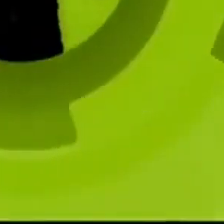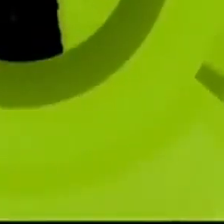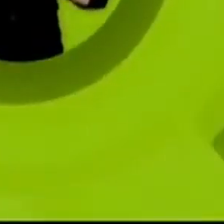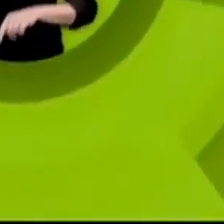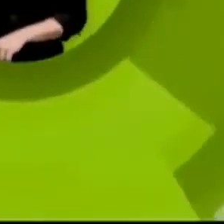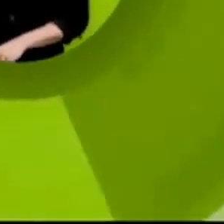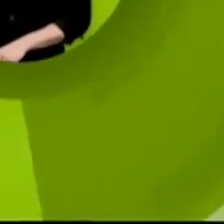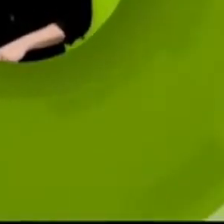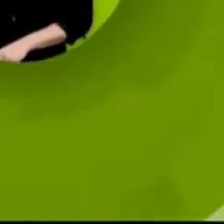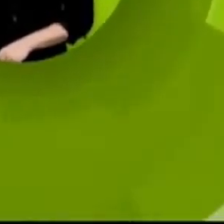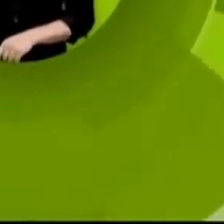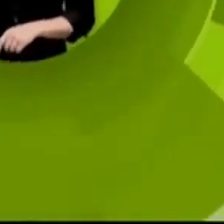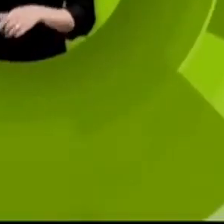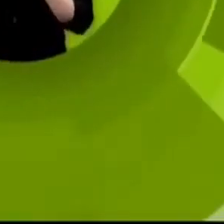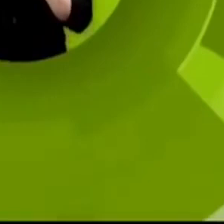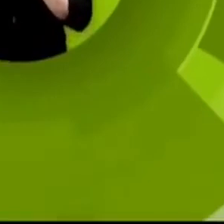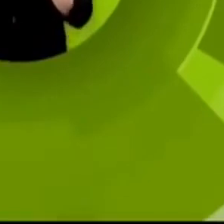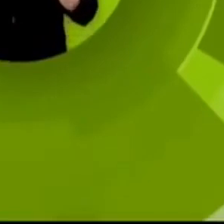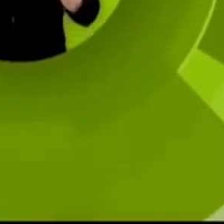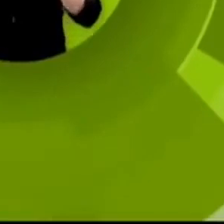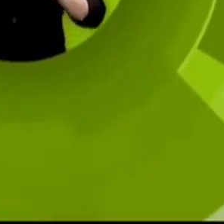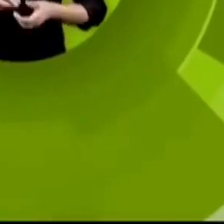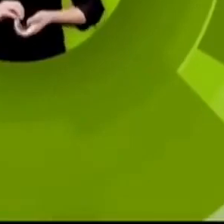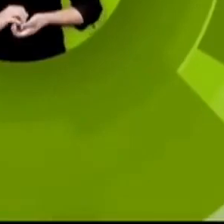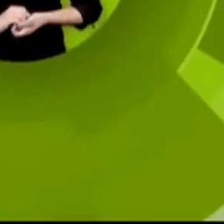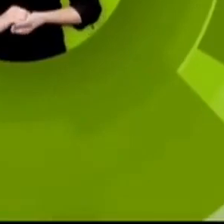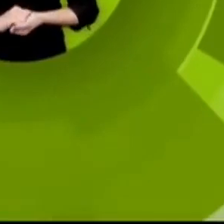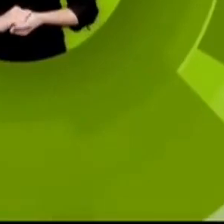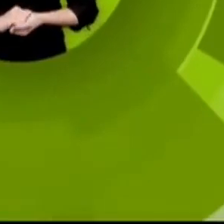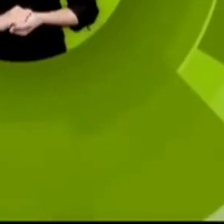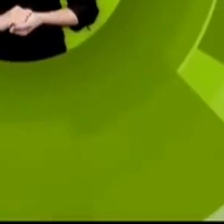o programa a seguir é livre para todos os